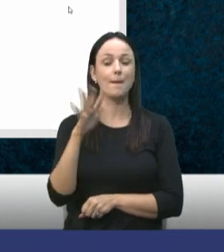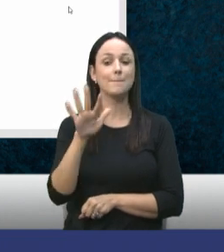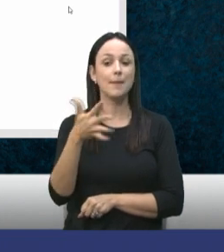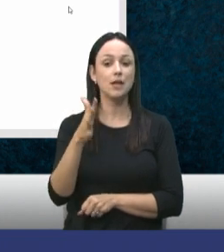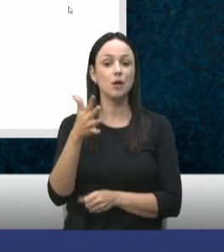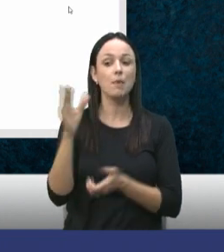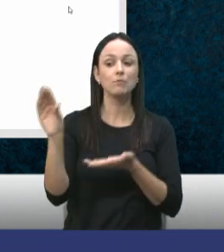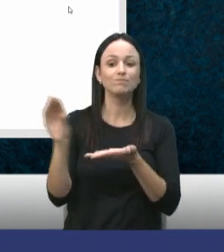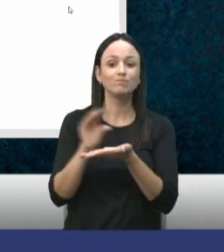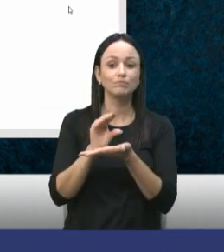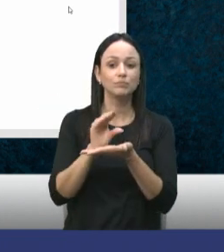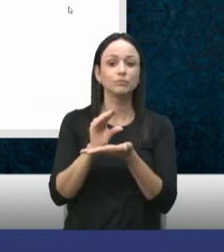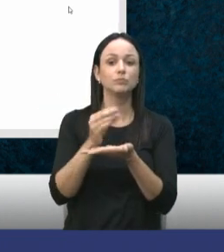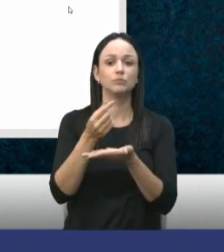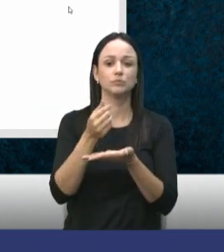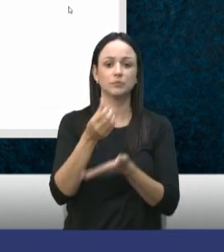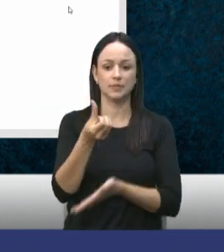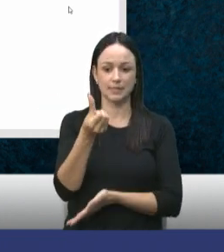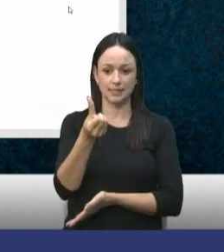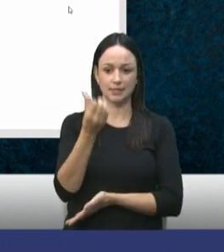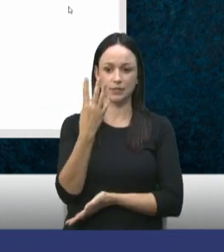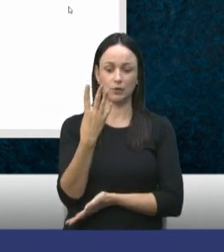estimada no importe de